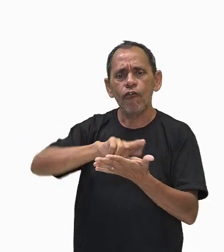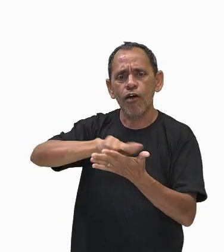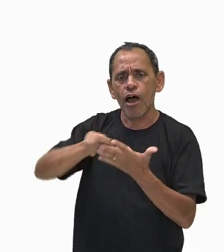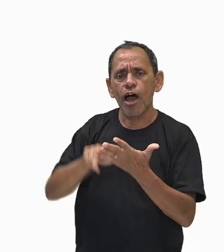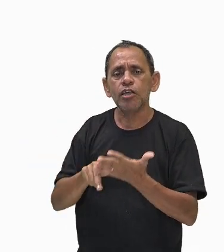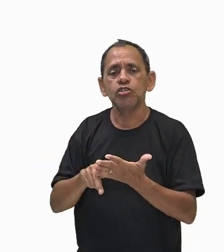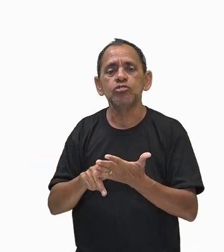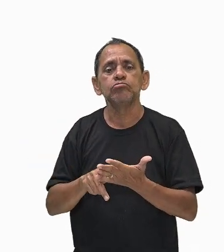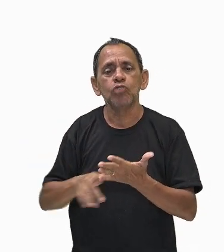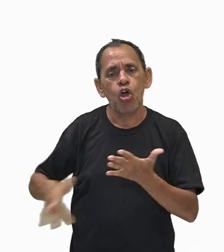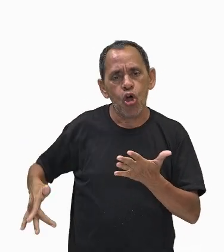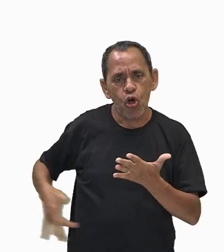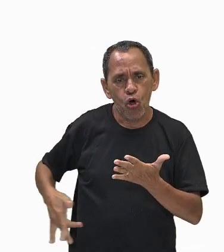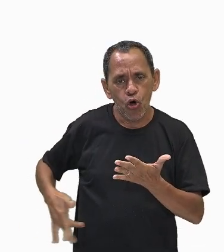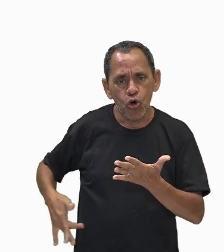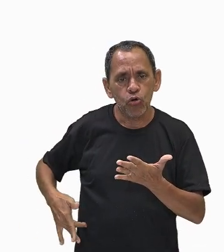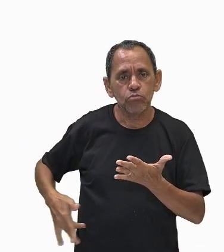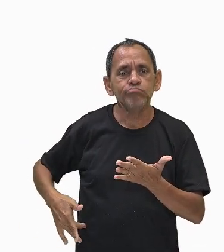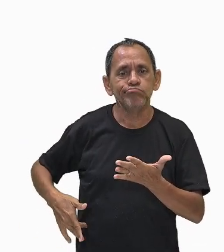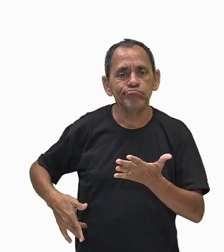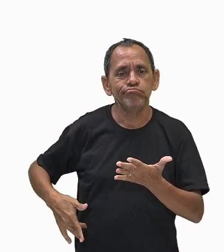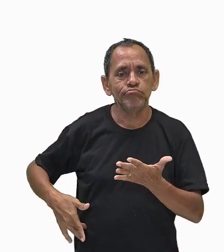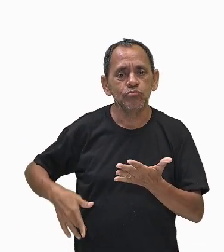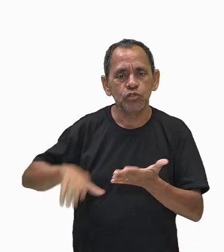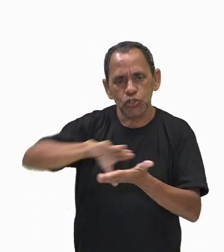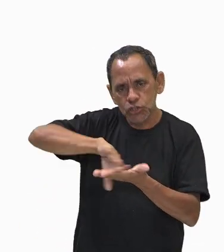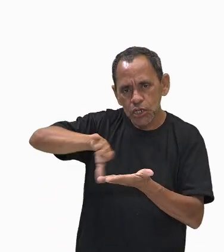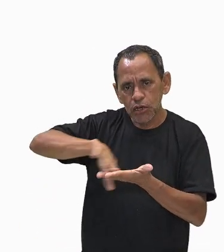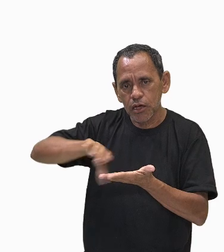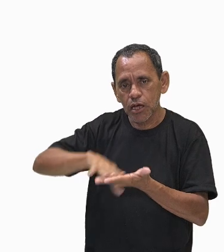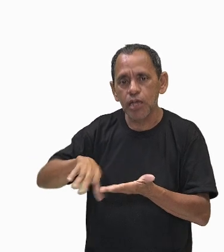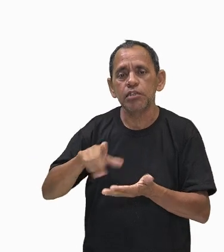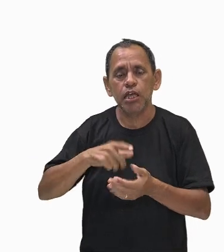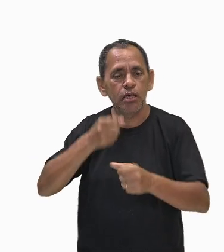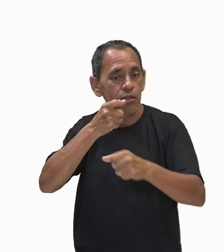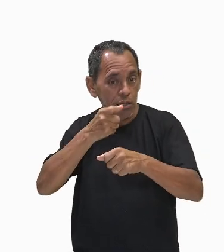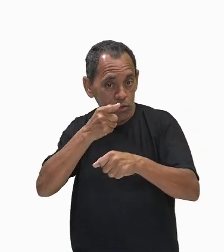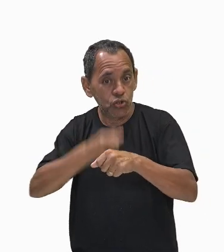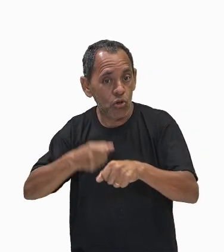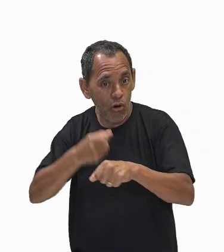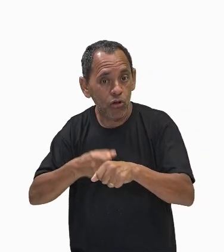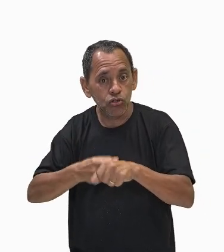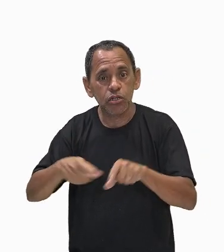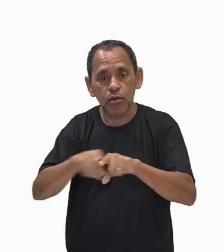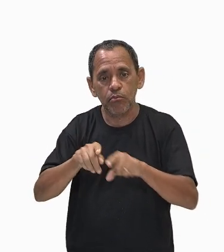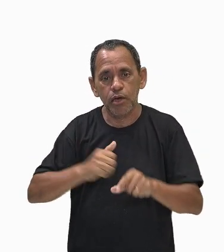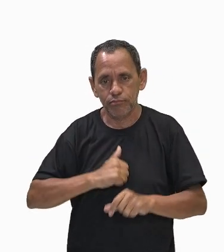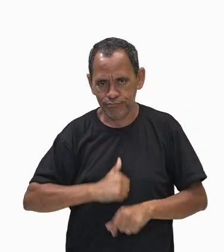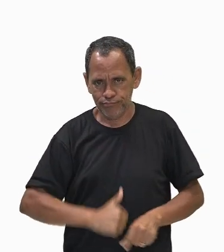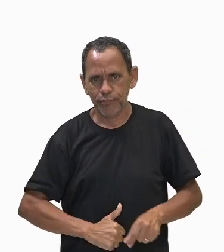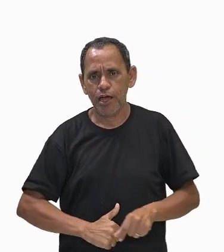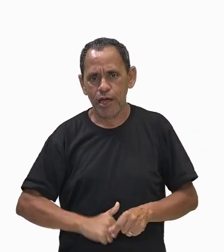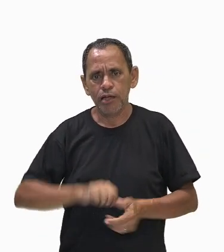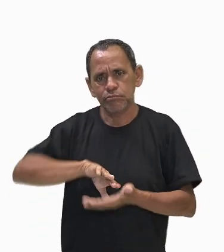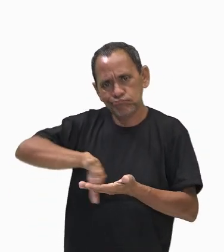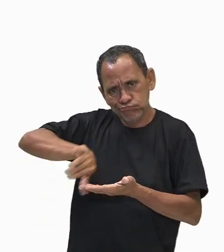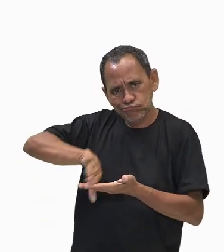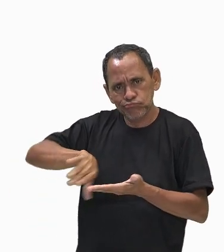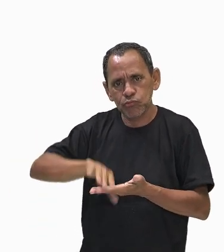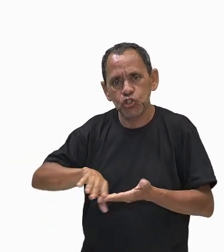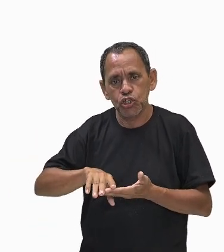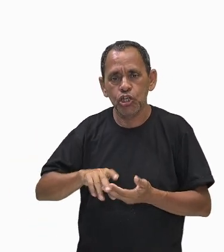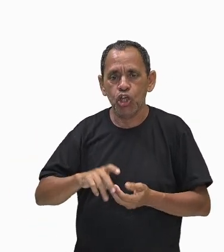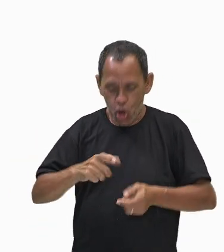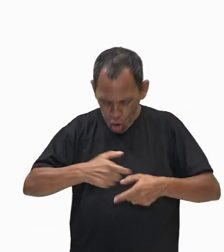pelos rins e eliminada pela uretra, tem as excretas sólidas, que são as fezes eliminadas pelo intestino